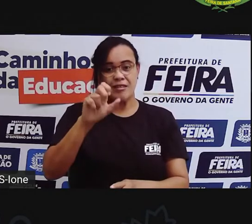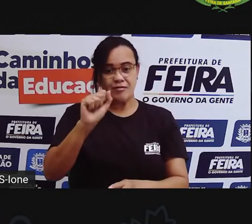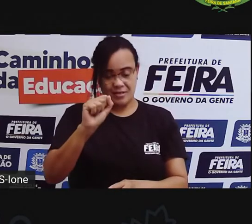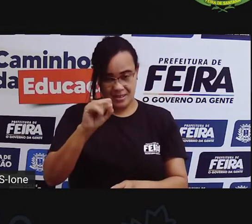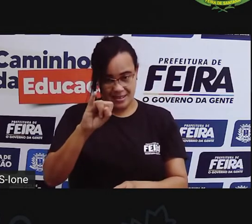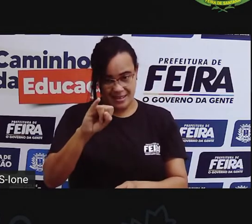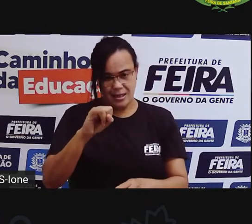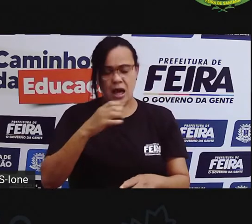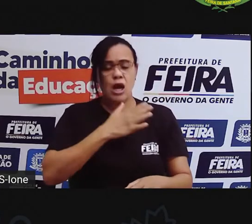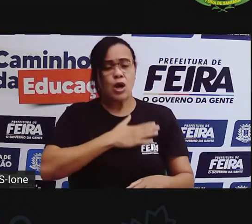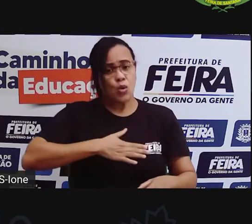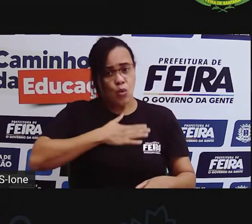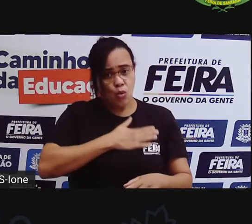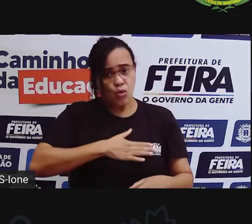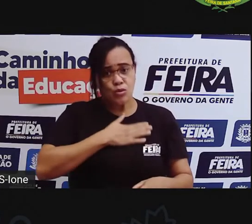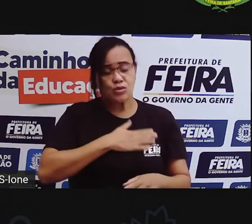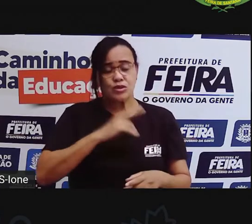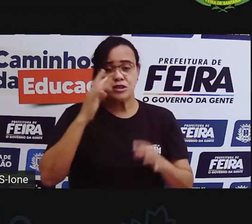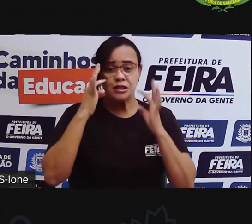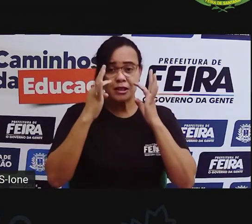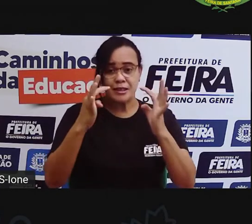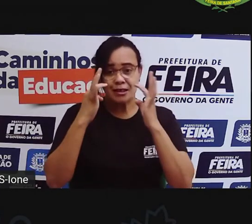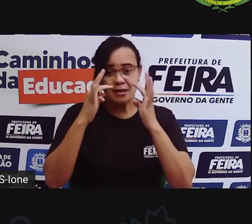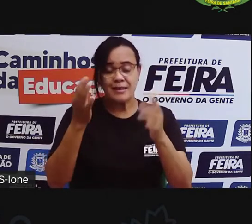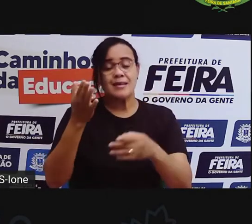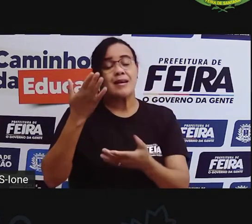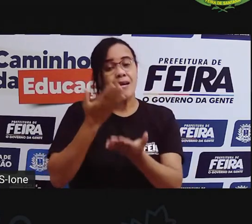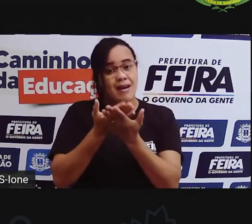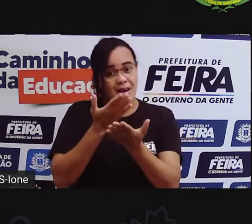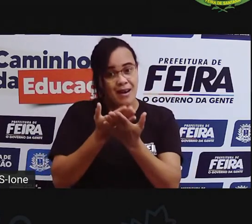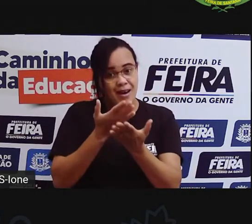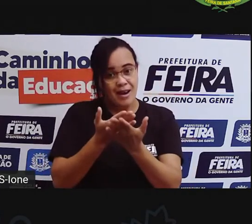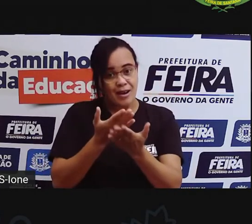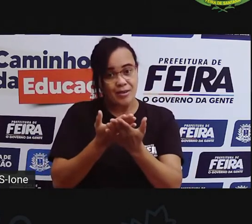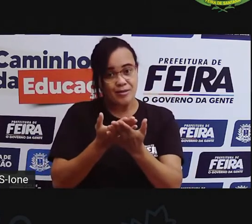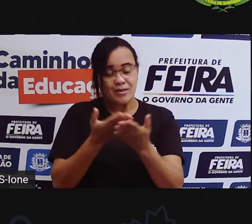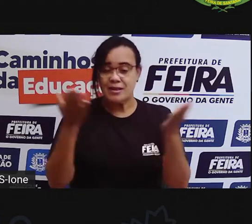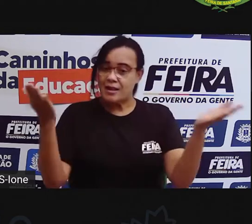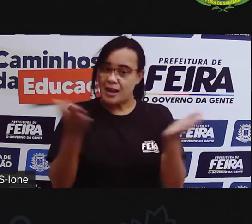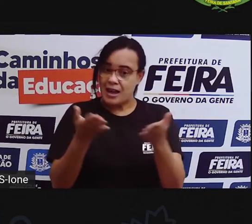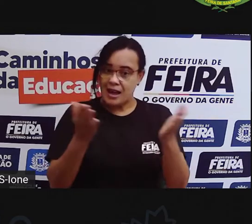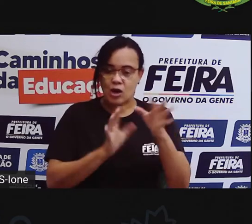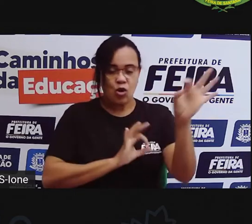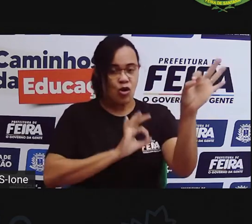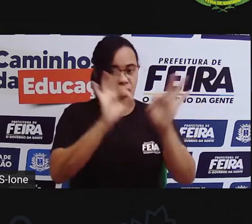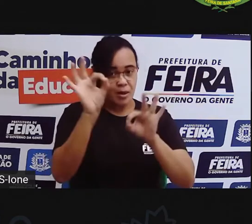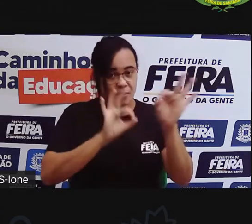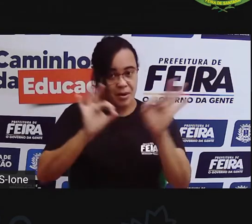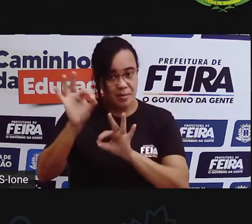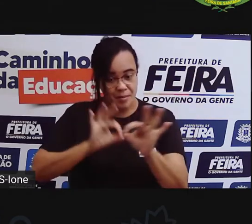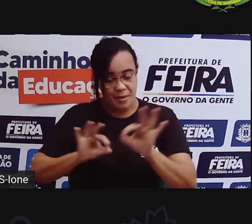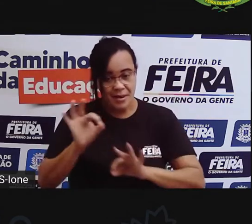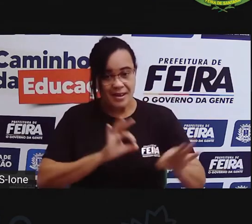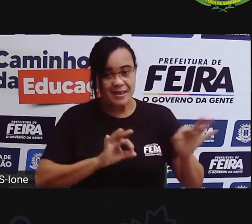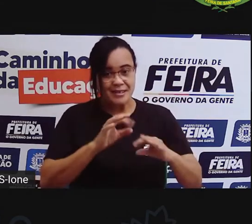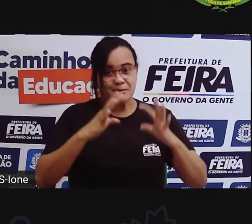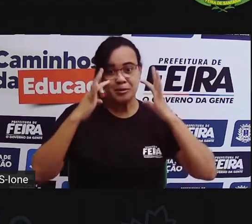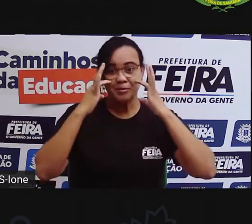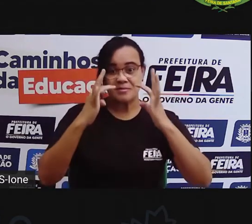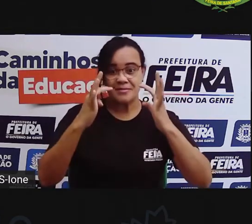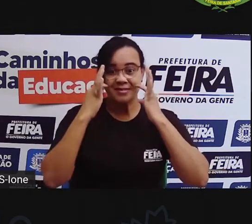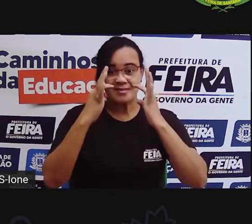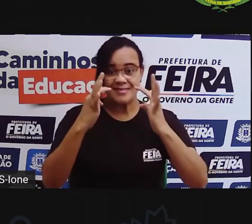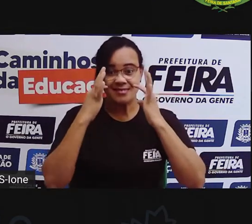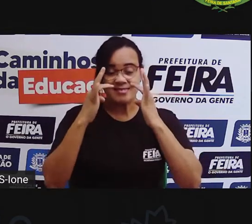adorei conhecer e adorei assistir essa aula. Então, agora, se preparem. Isso, para assistir